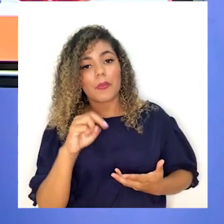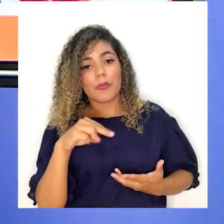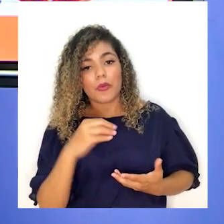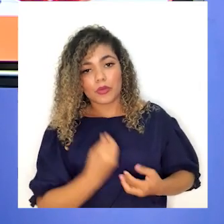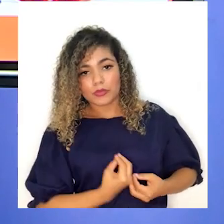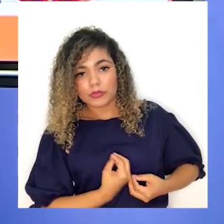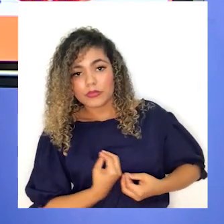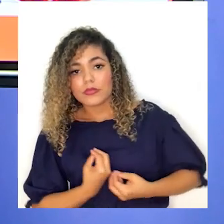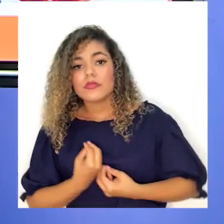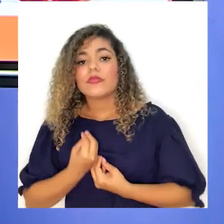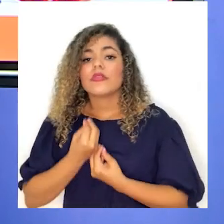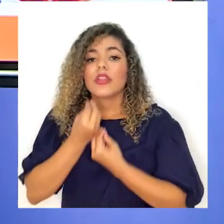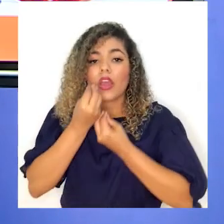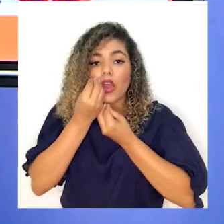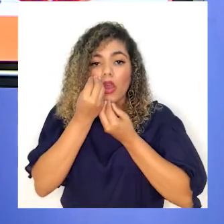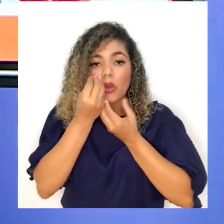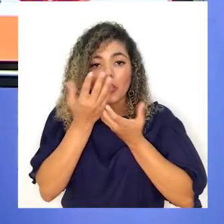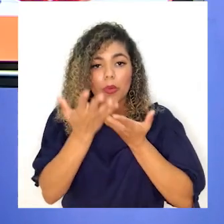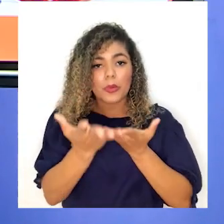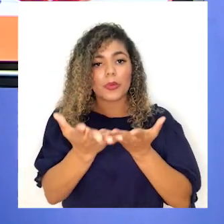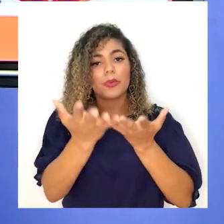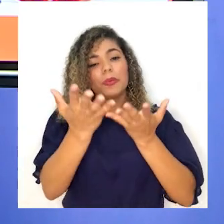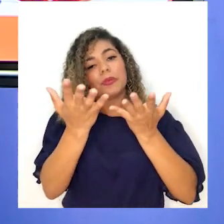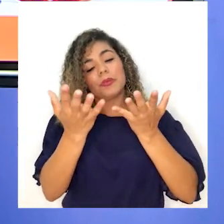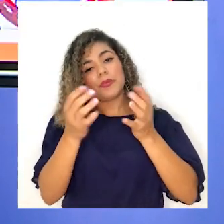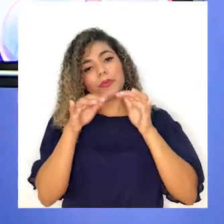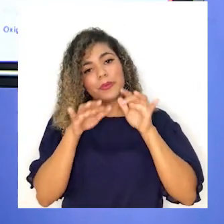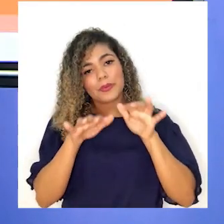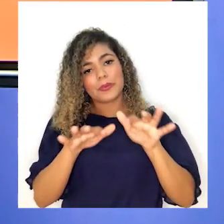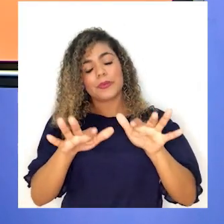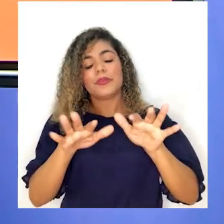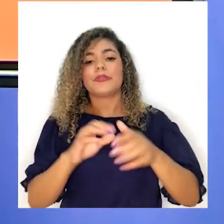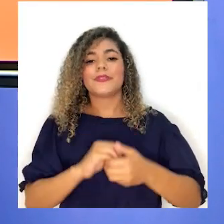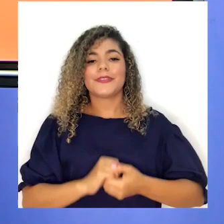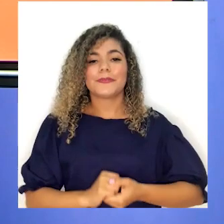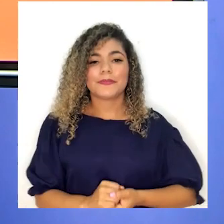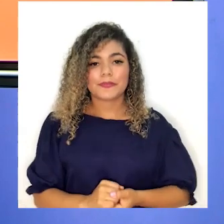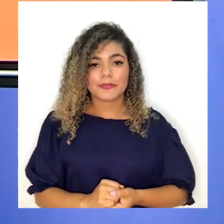corpo através da respiração.